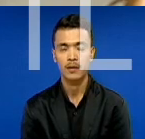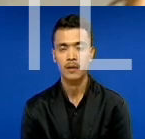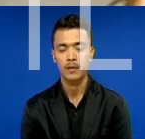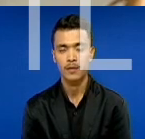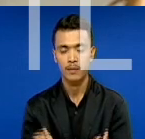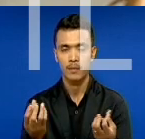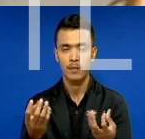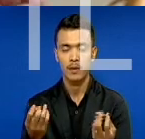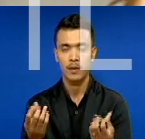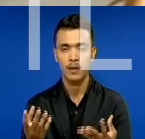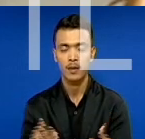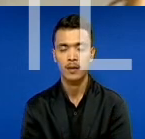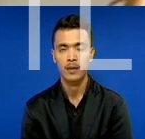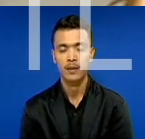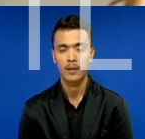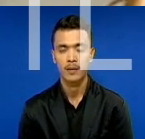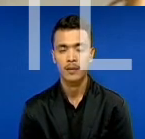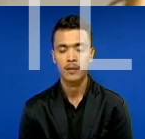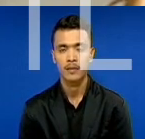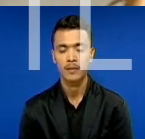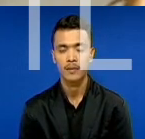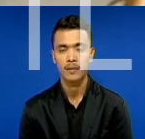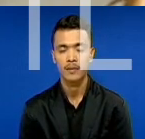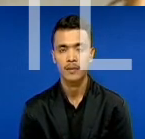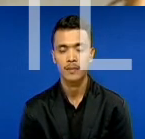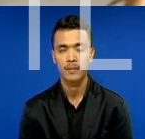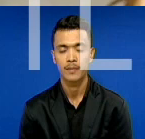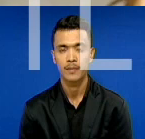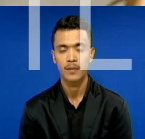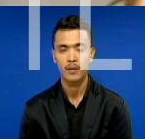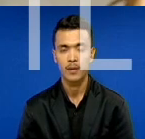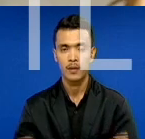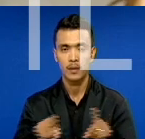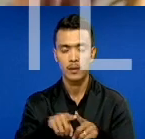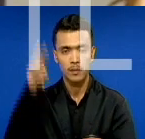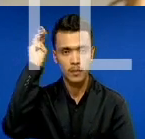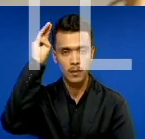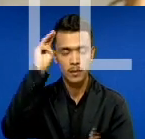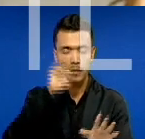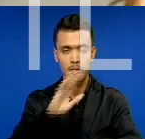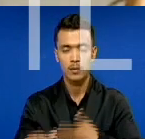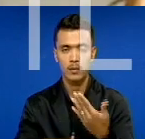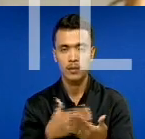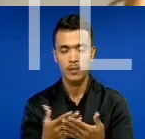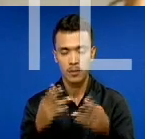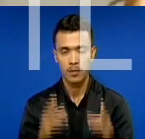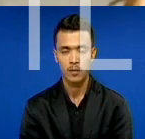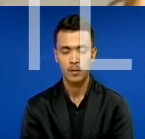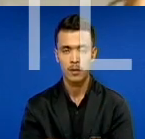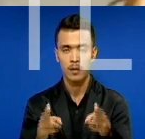foi a rubuquida. Ele nem uma preocupação, por ser como ao se for lembra, o ministério se deu tudo.